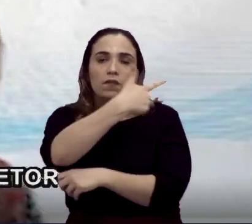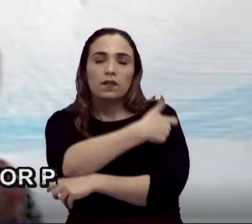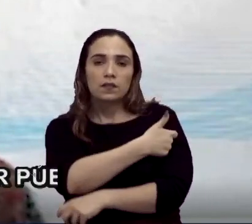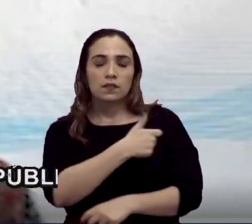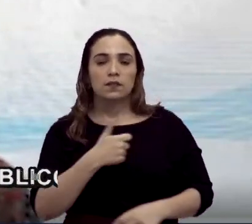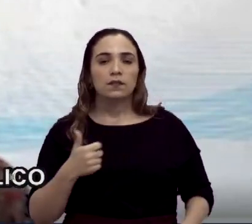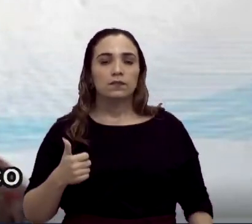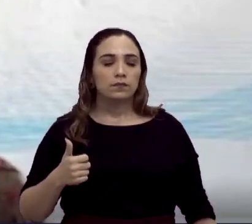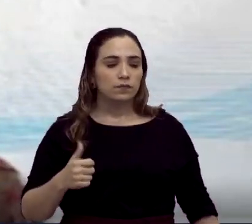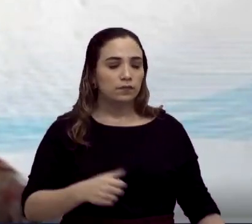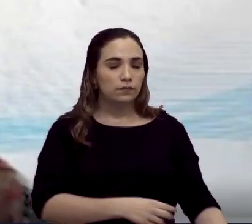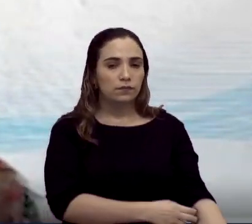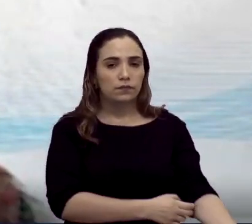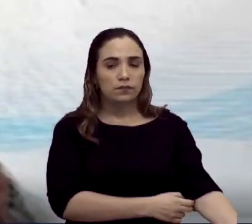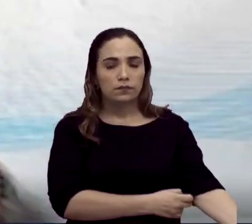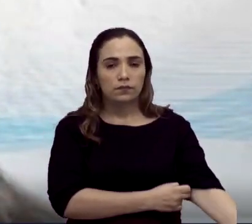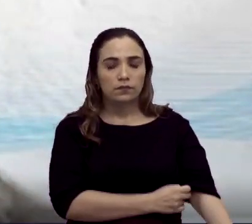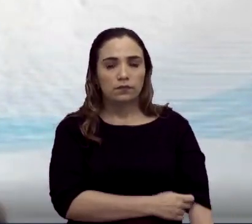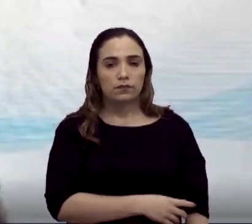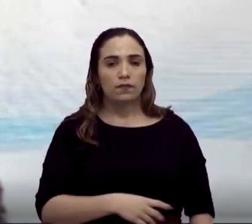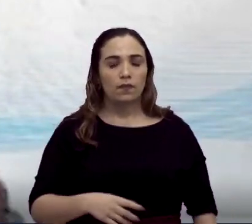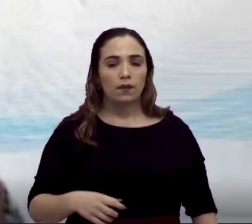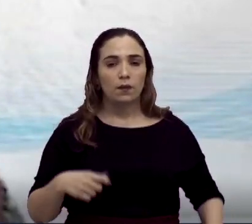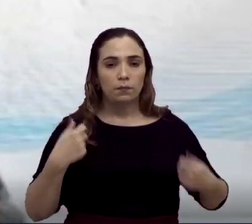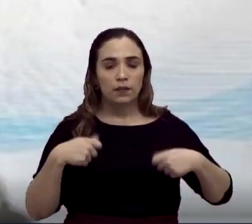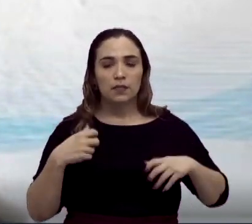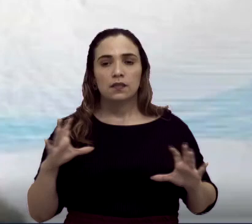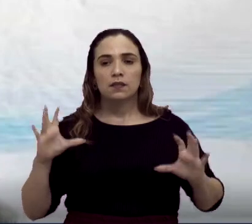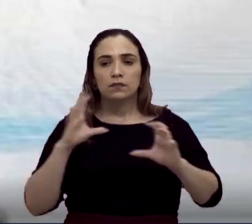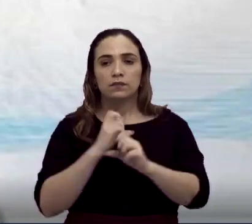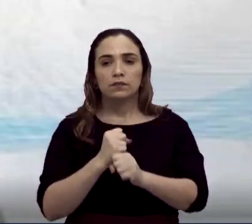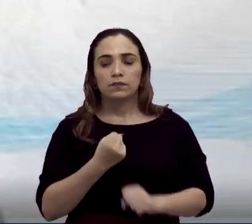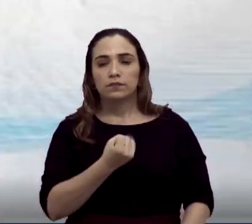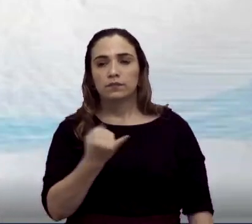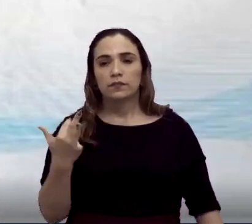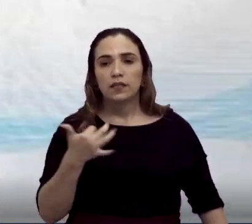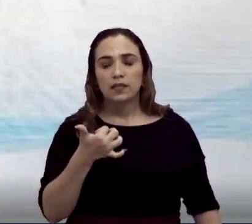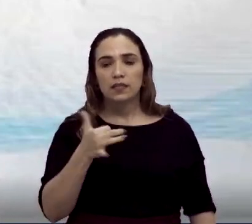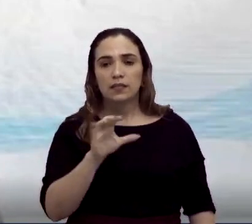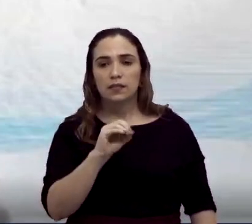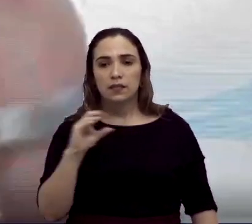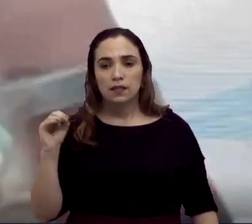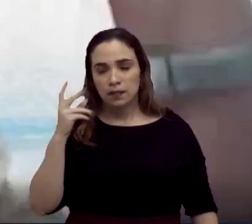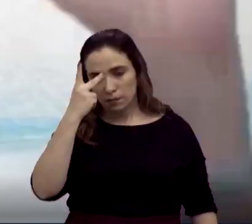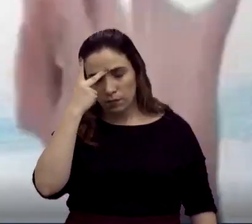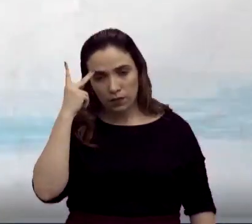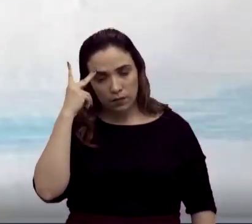eficácia aí eu tenho que vacinar 100 pessoas, e aí eu saio vacinando todo mundo, no 70,